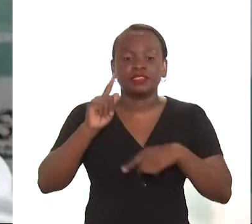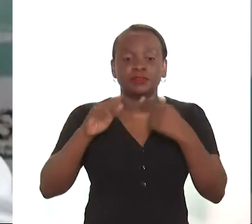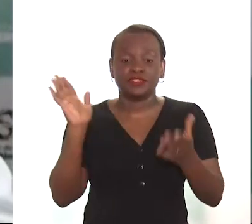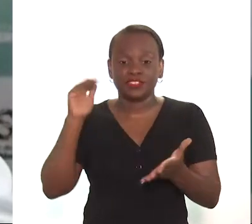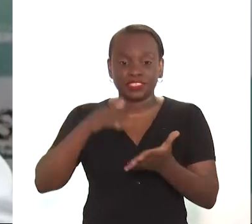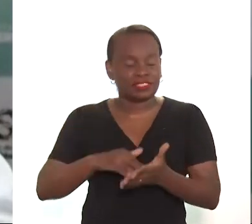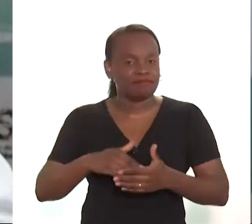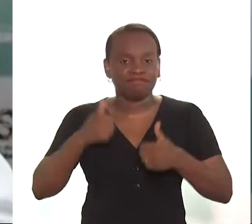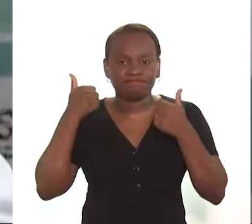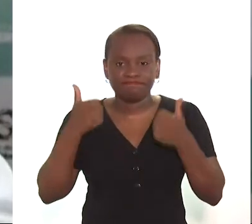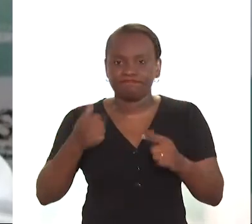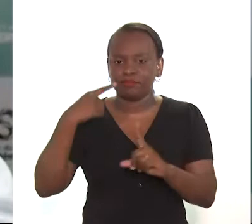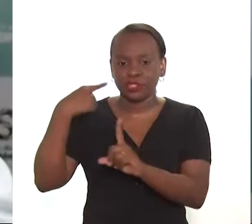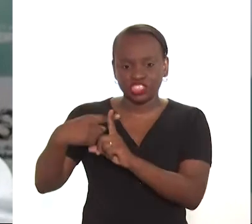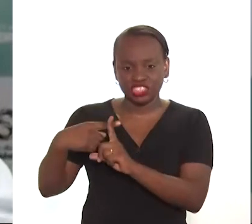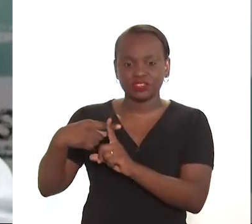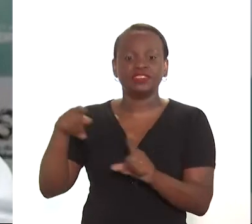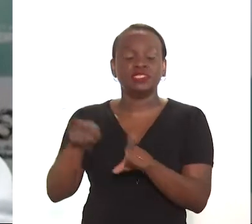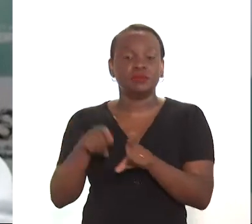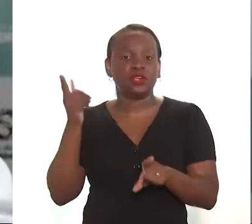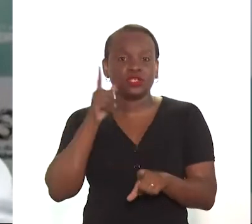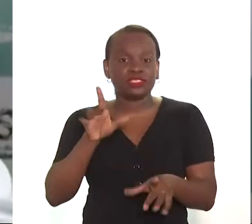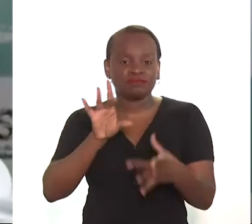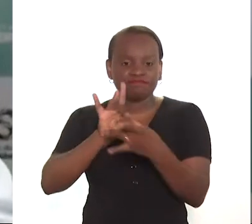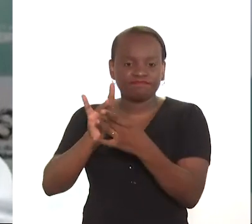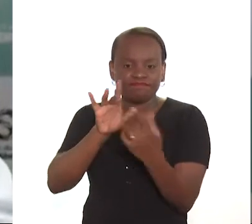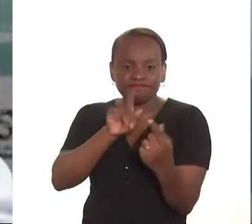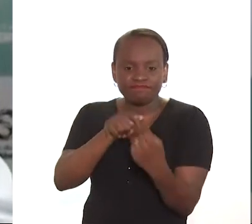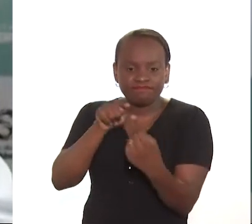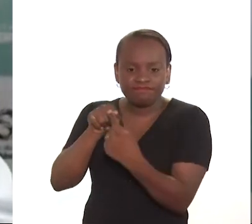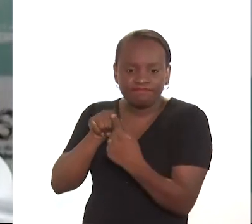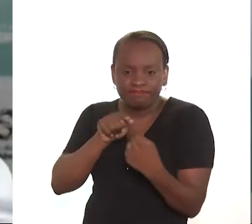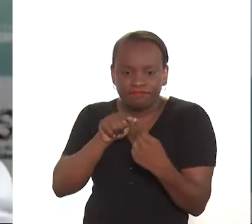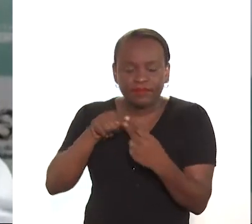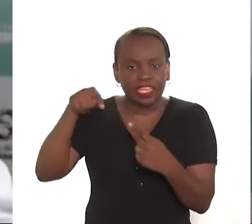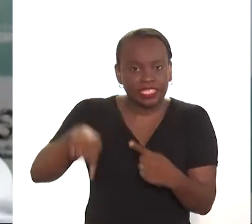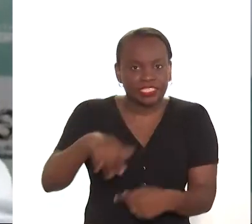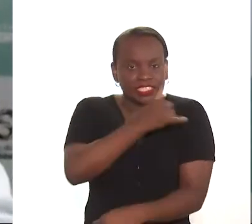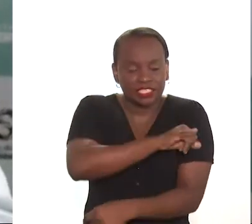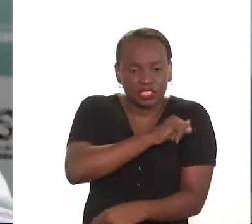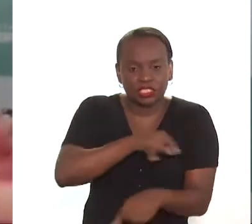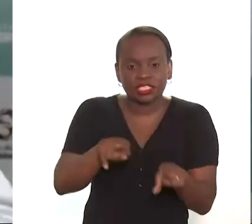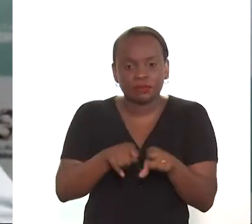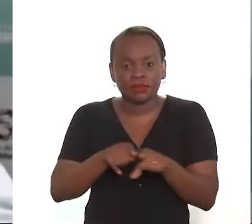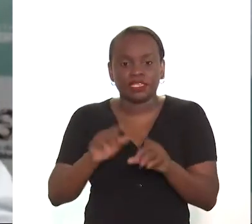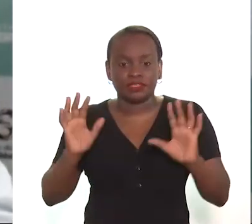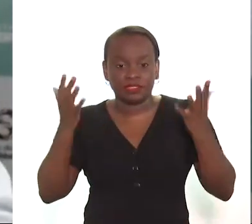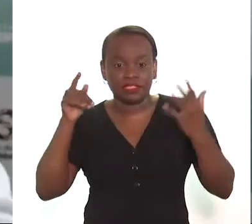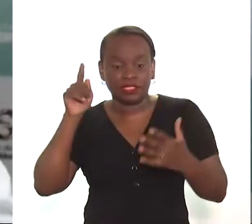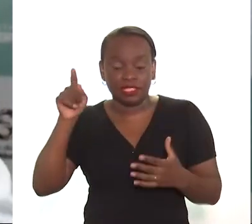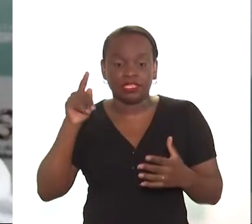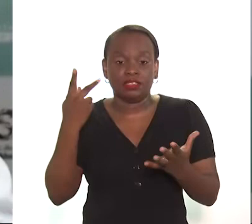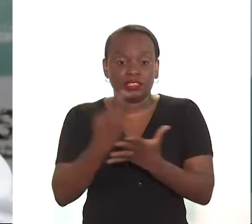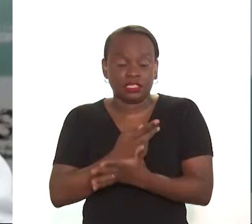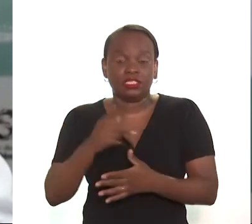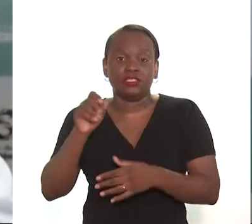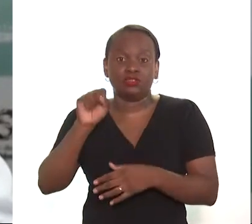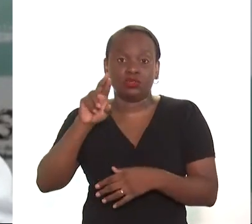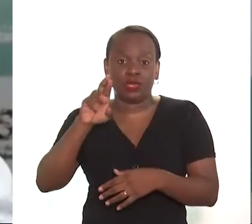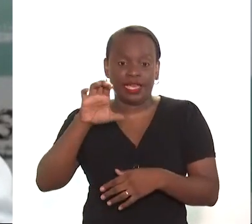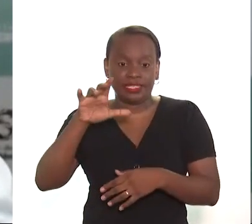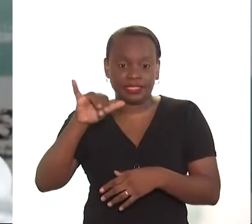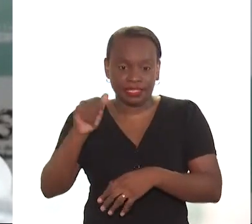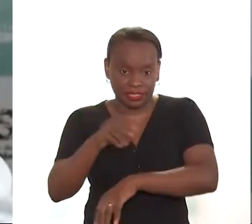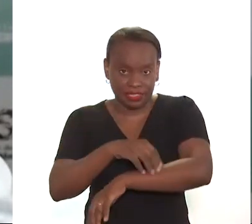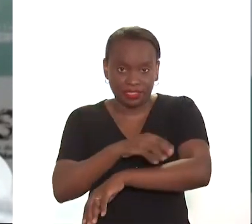tenha um desfecho positivo e que a gente consiga, aí, em sintonia, fazer, tanto aqui no Rio de Janeiro, como o evento acontecendo